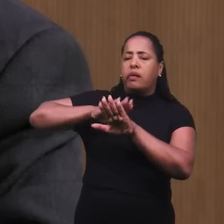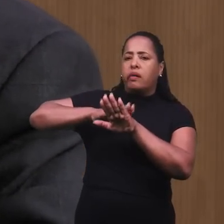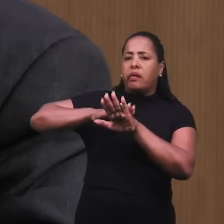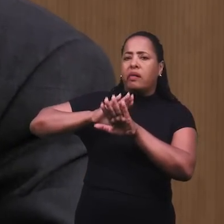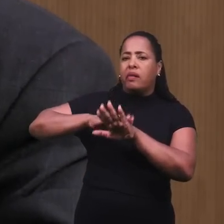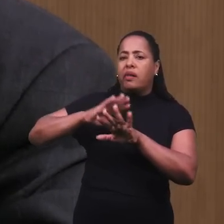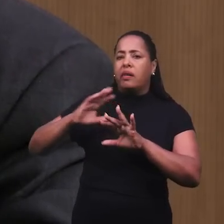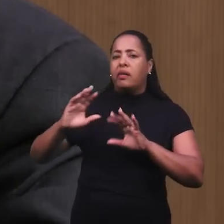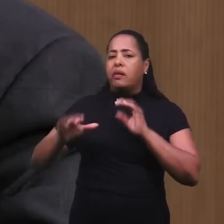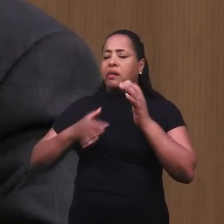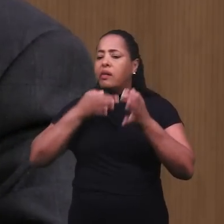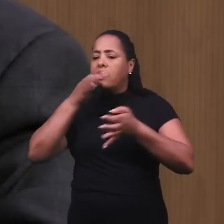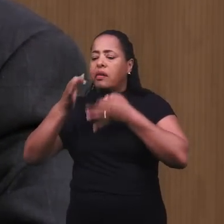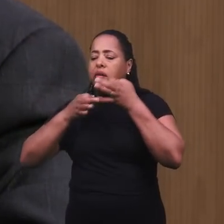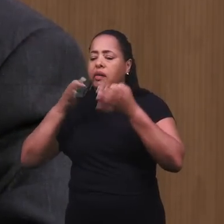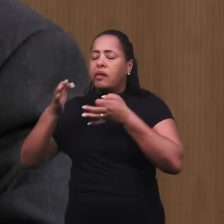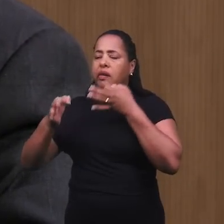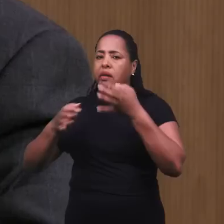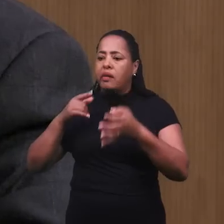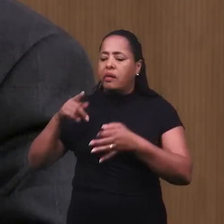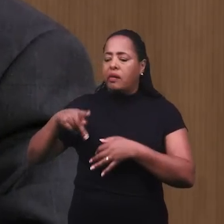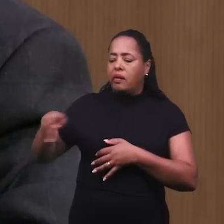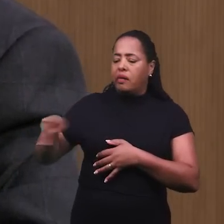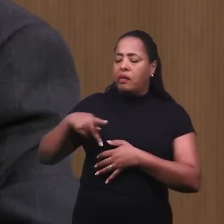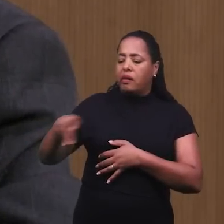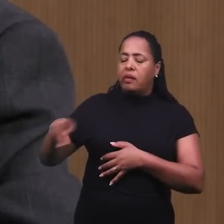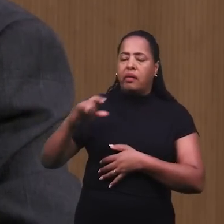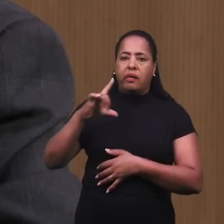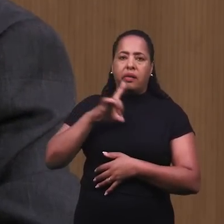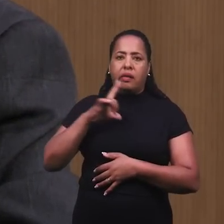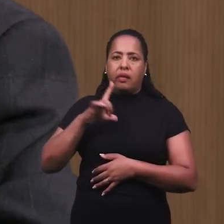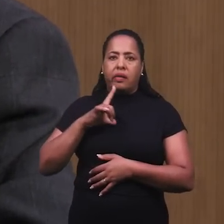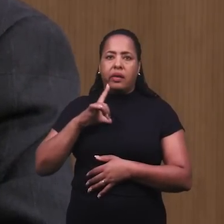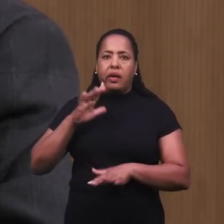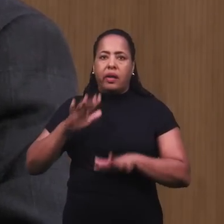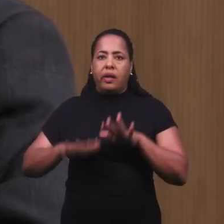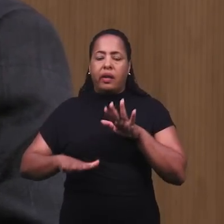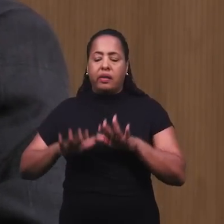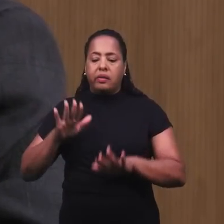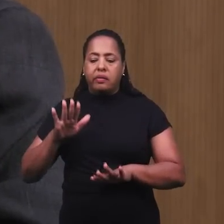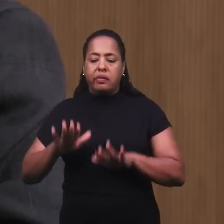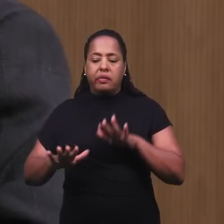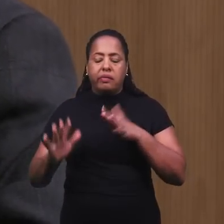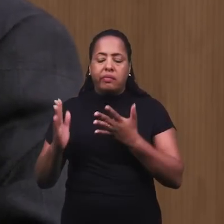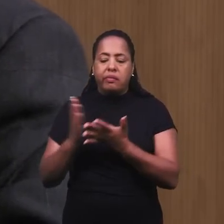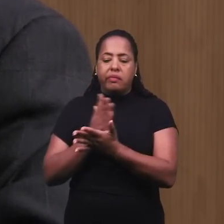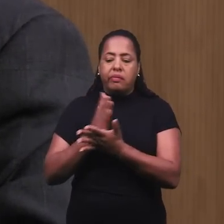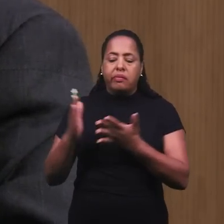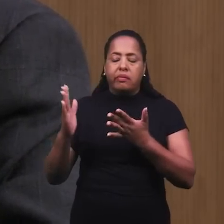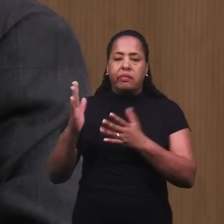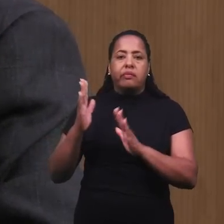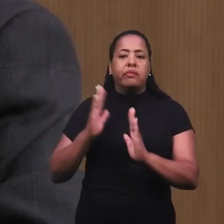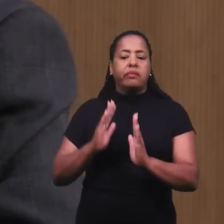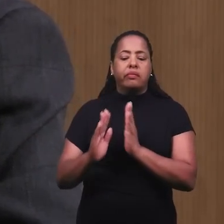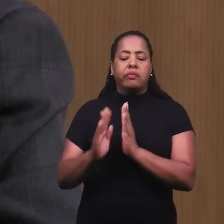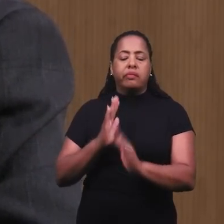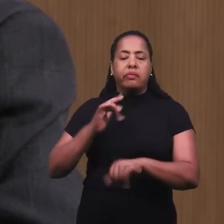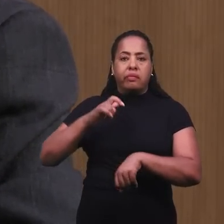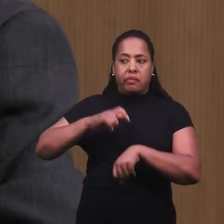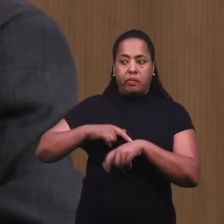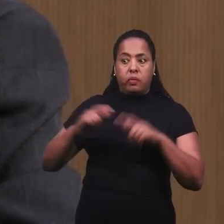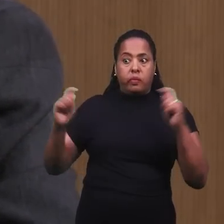ideologia ou por alguma opinião que aquele professor ele tem. E em determinados momentos isso